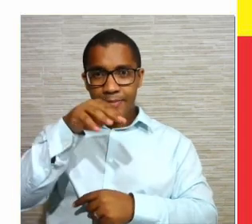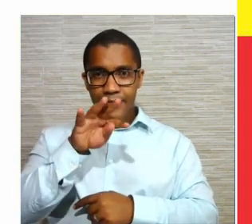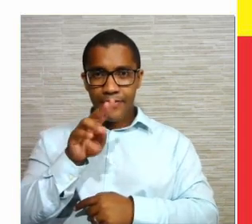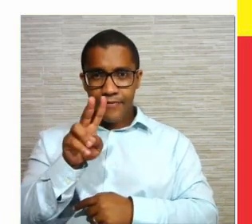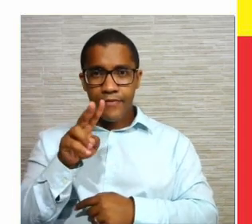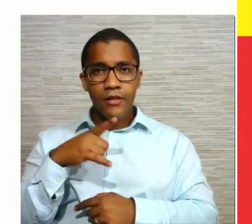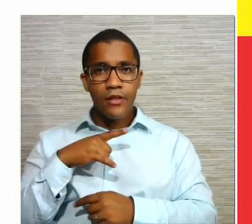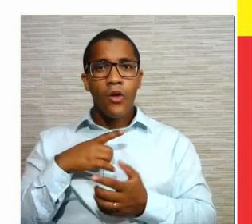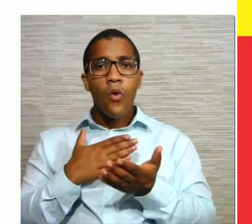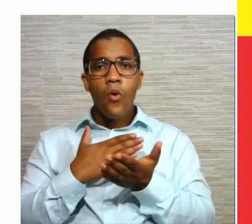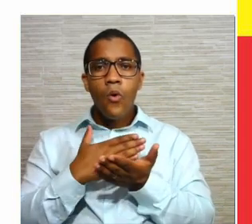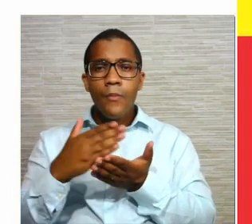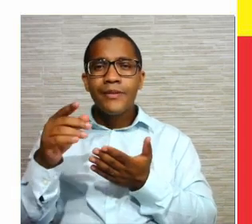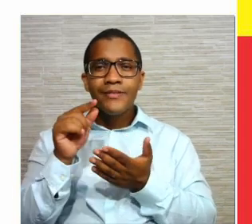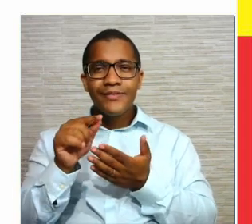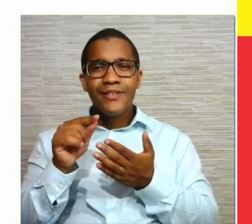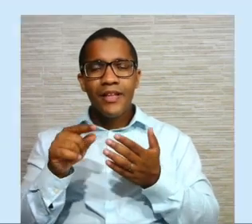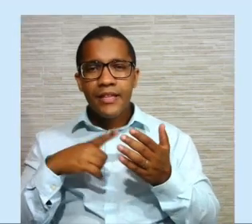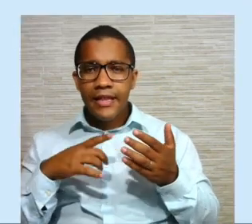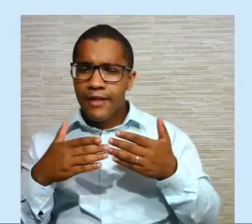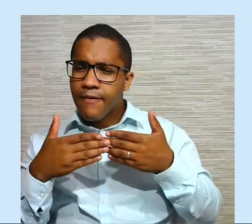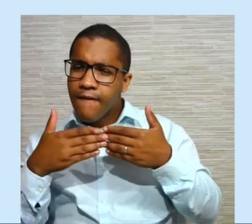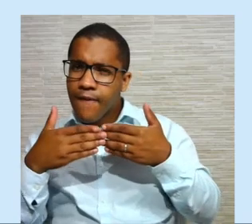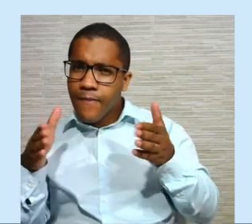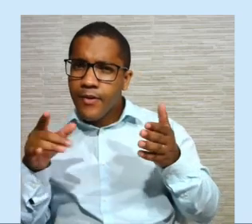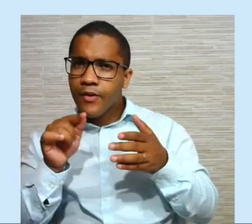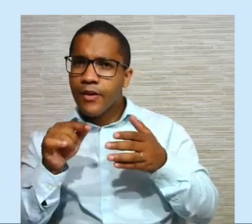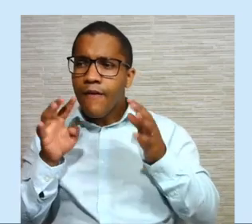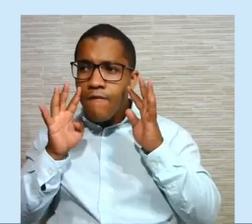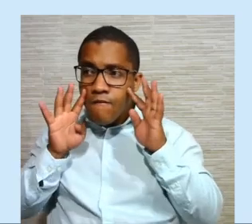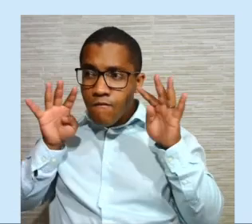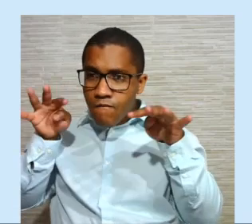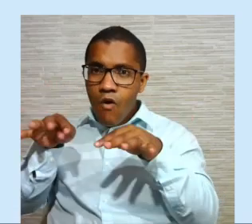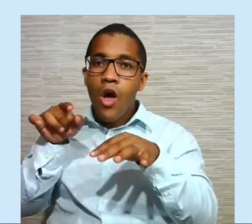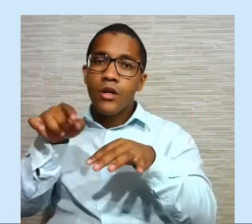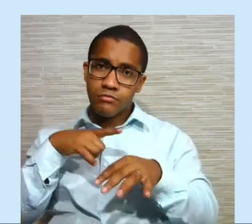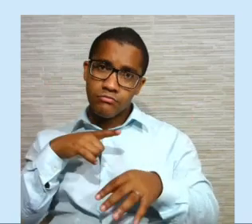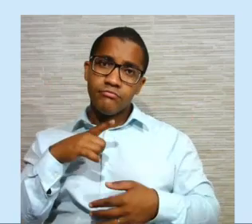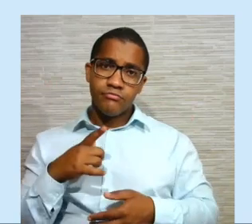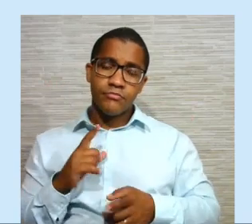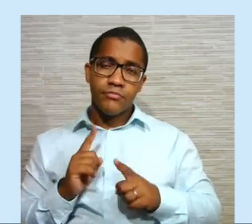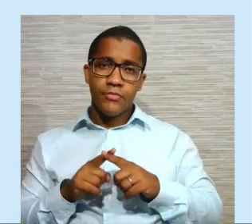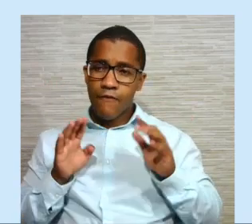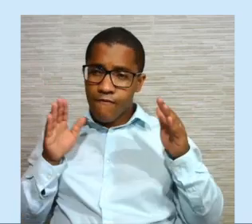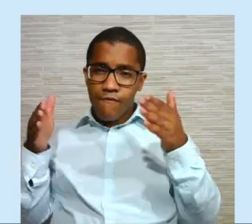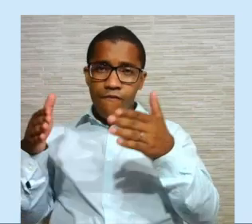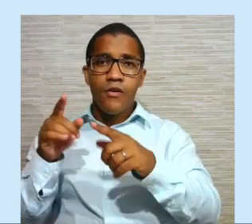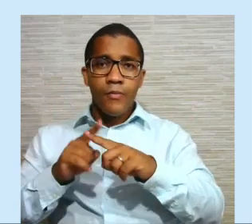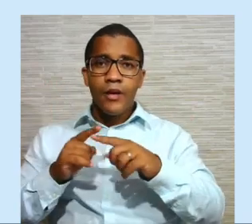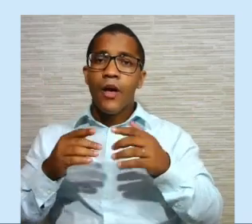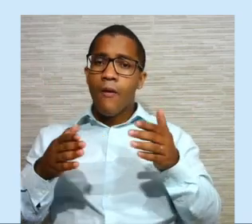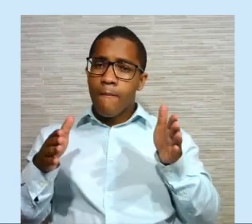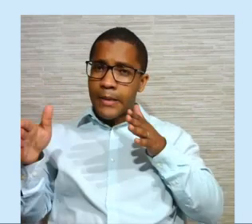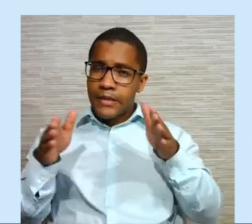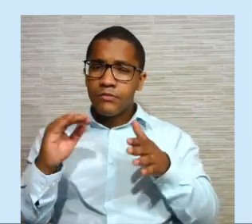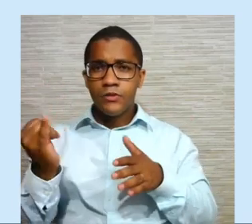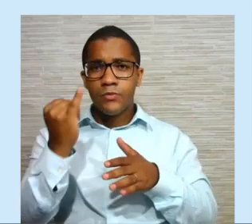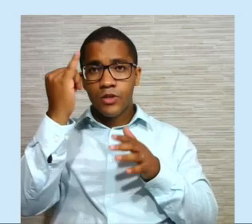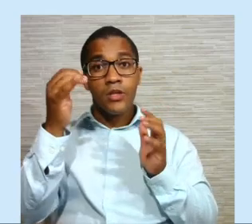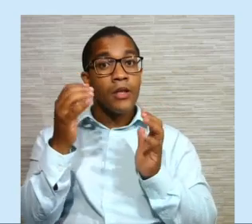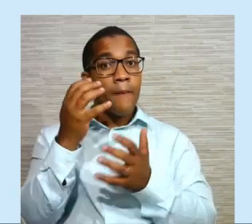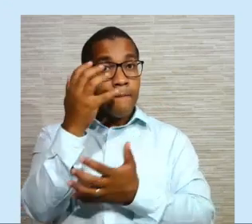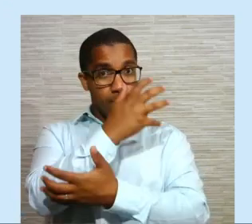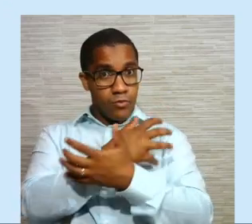deu uma edição especial, né, uma atenção especial para o evento. Então, assim, foi um momento muito importante para